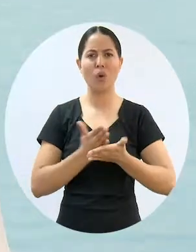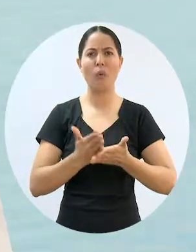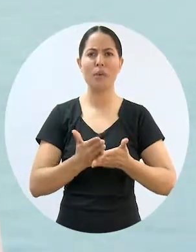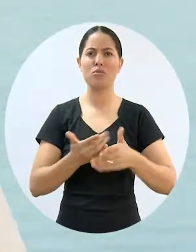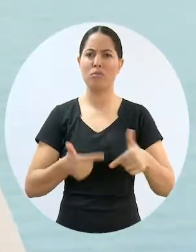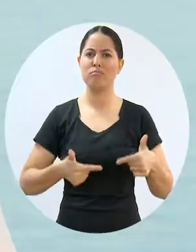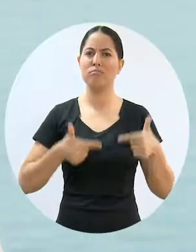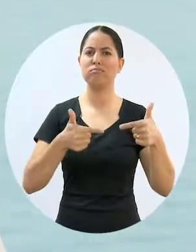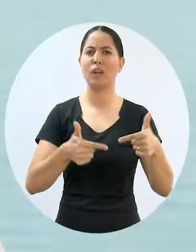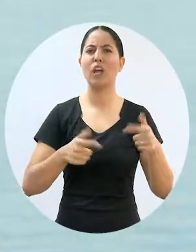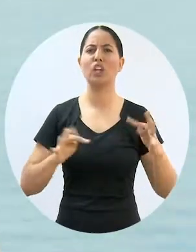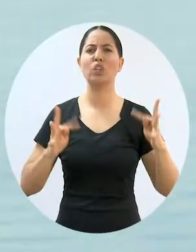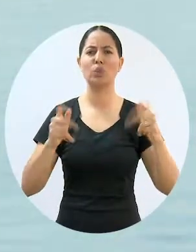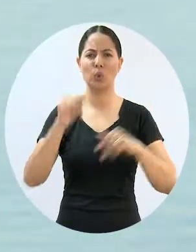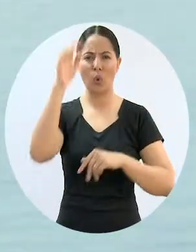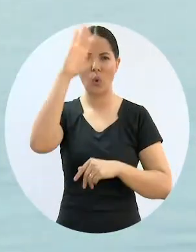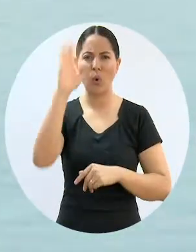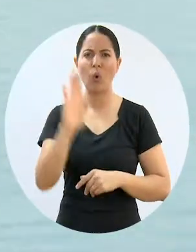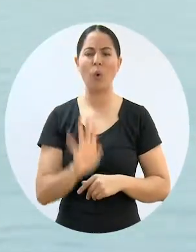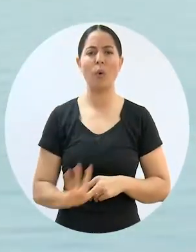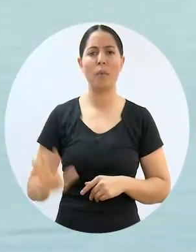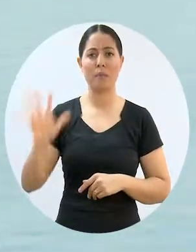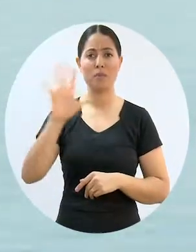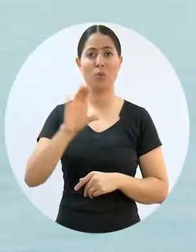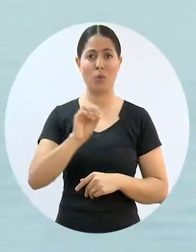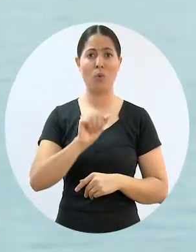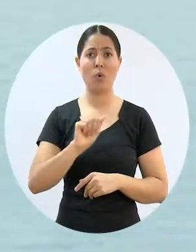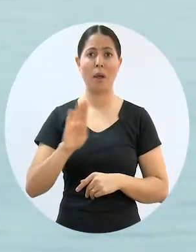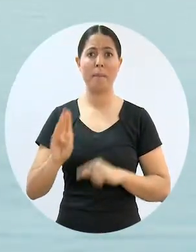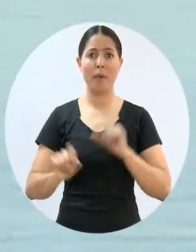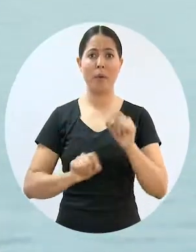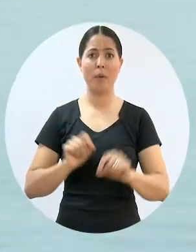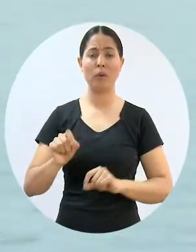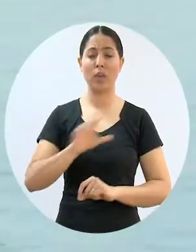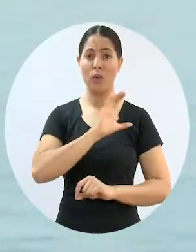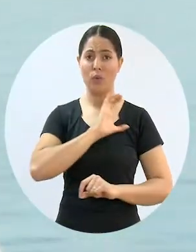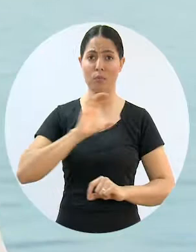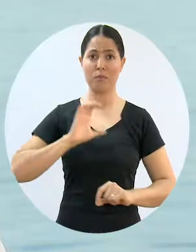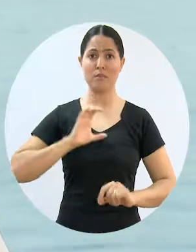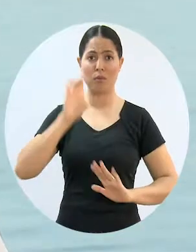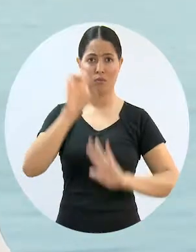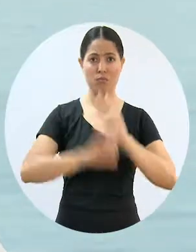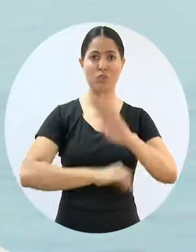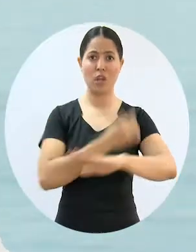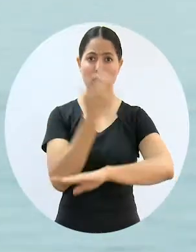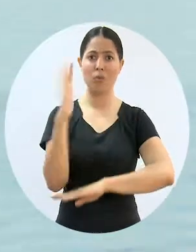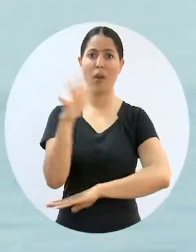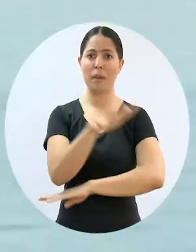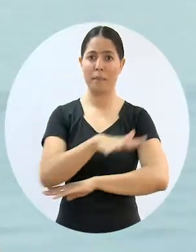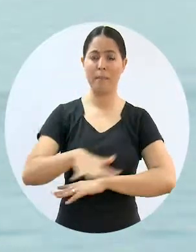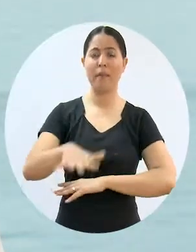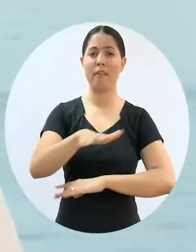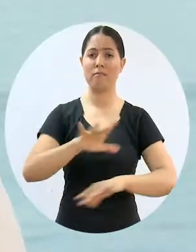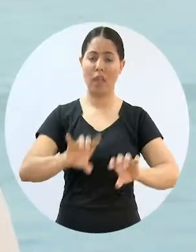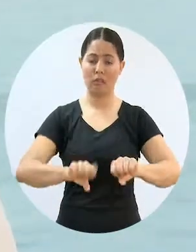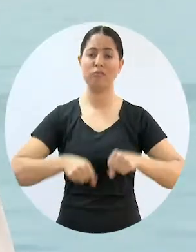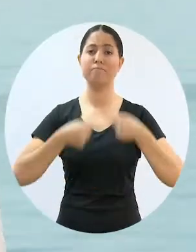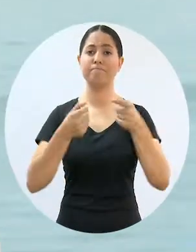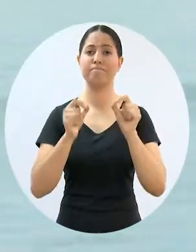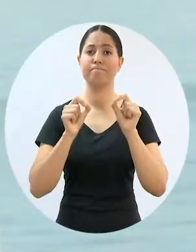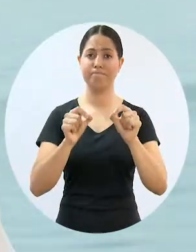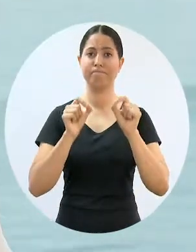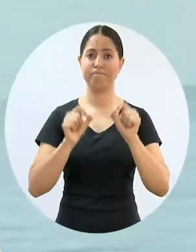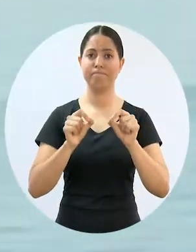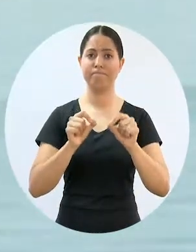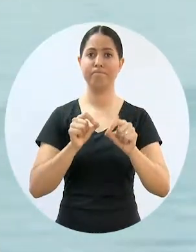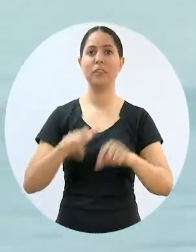Ordem dos Advogados do Brasil, por meio da Comissão Nacional de Direito Ambiental, tem atuado fortemente em defesa